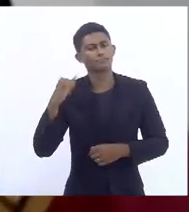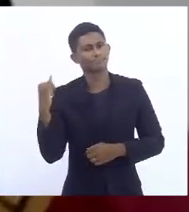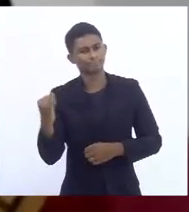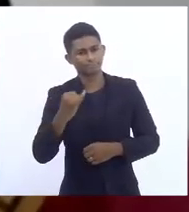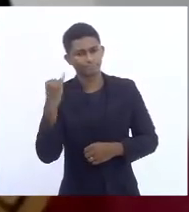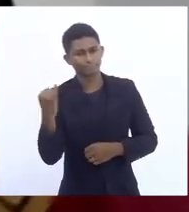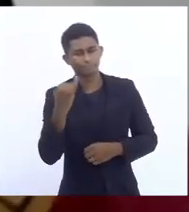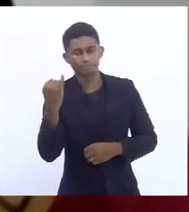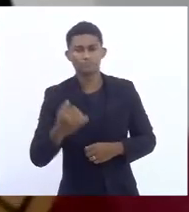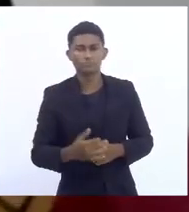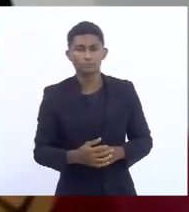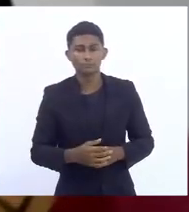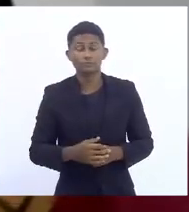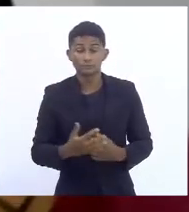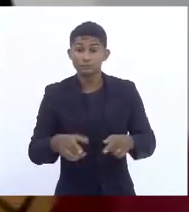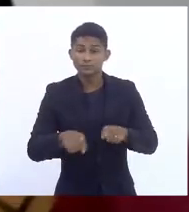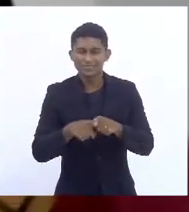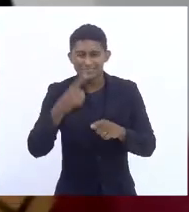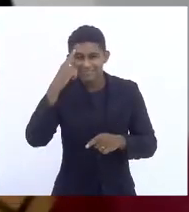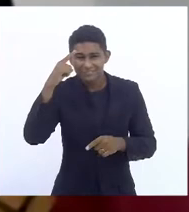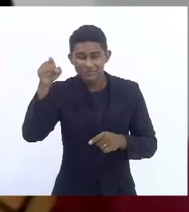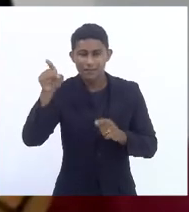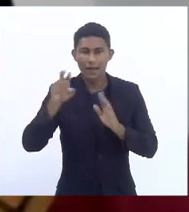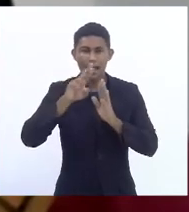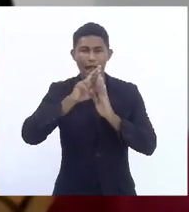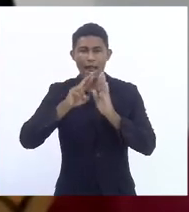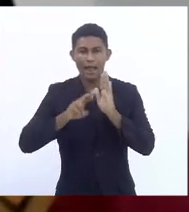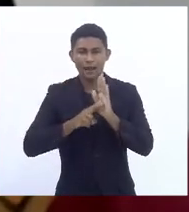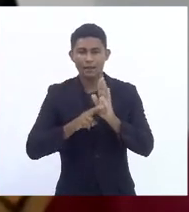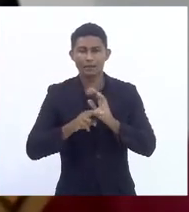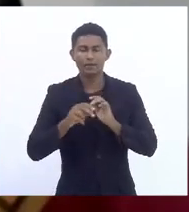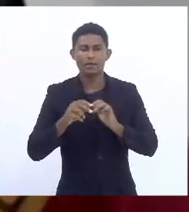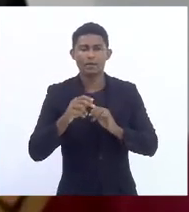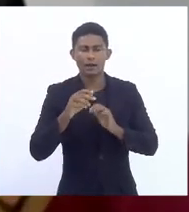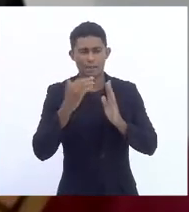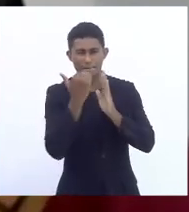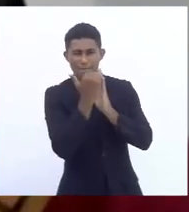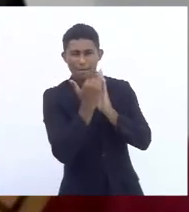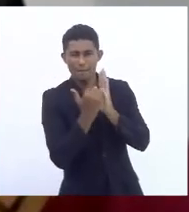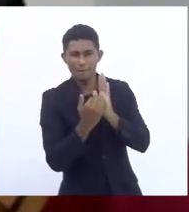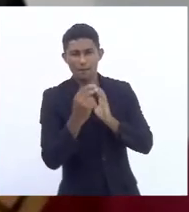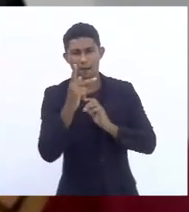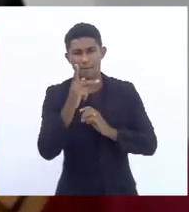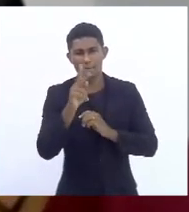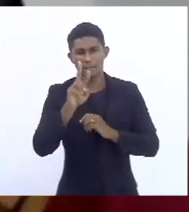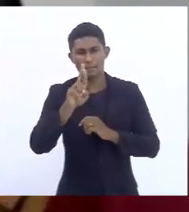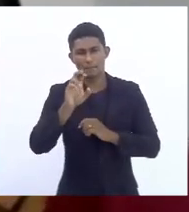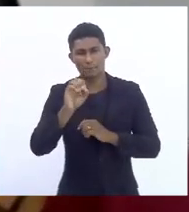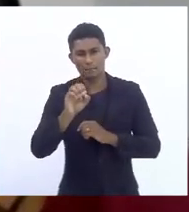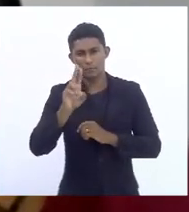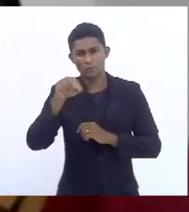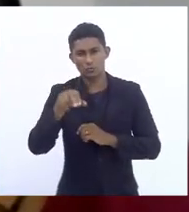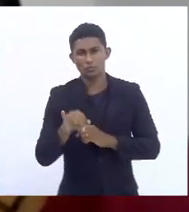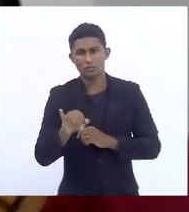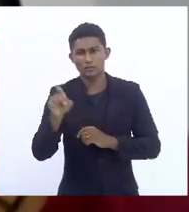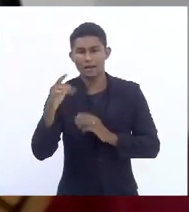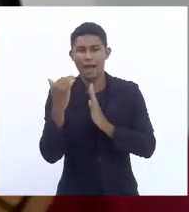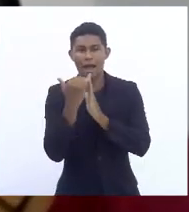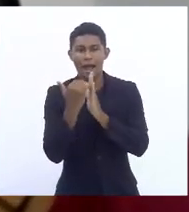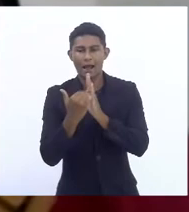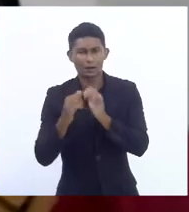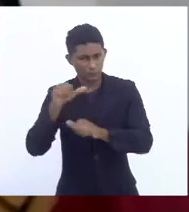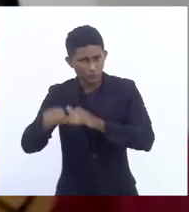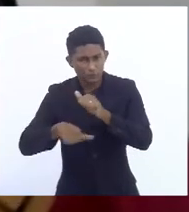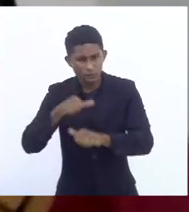da alteração das regras do ProUni pelo governo federal, para possibilitar a concessão das bolsas do programa aos jovens que